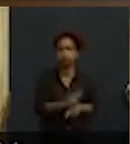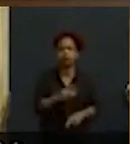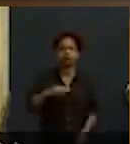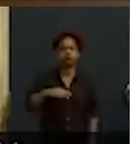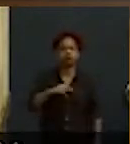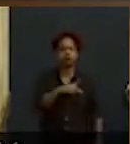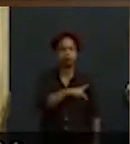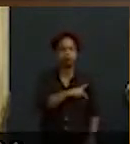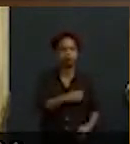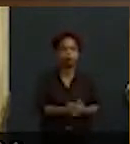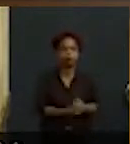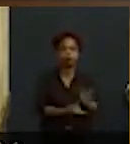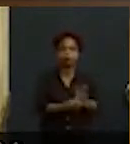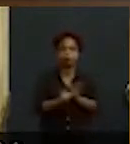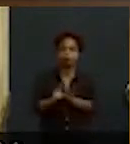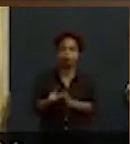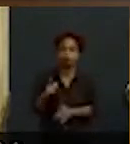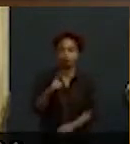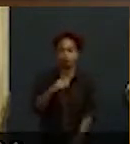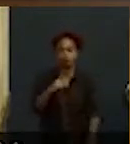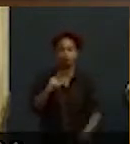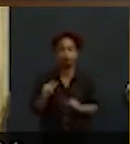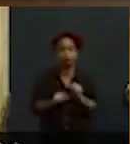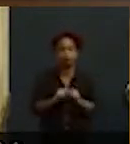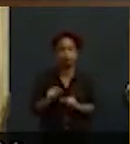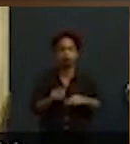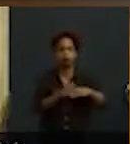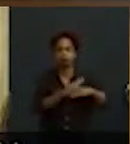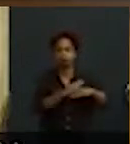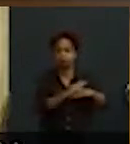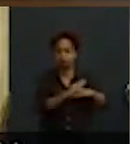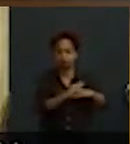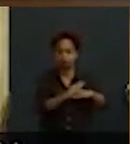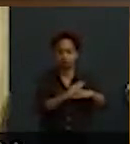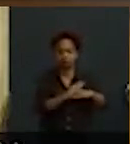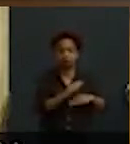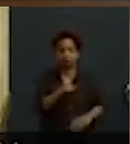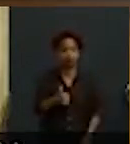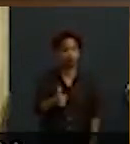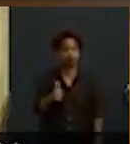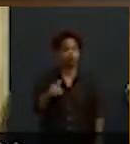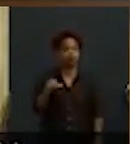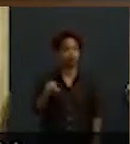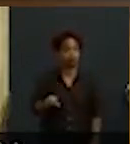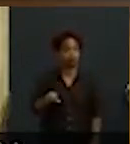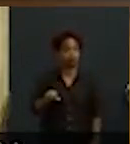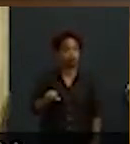Público antes da promulgação da Constituição de